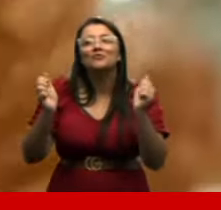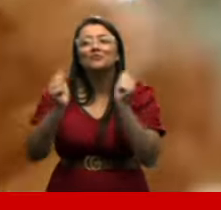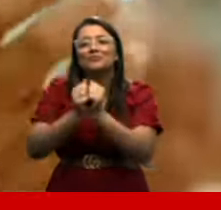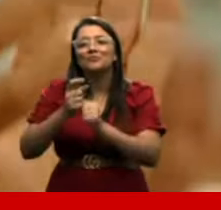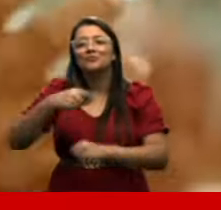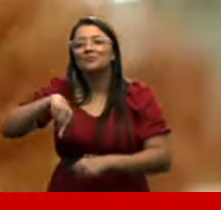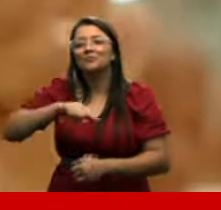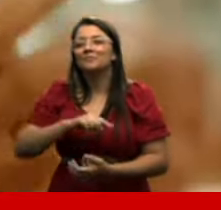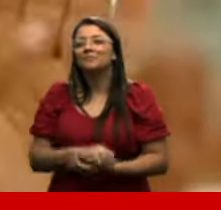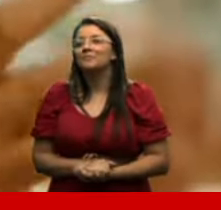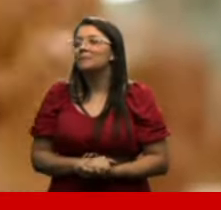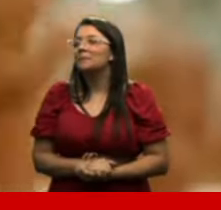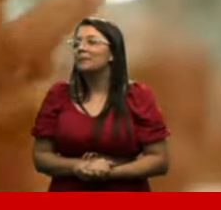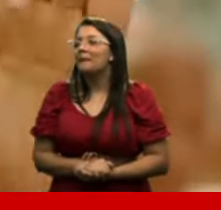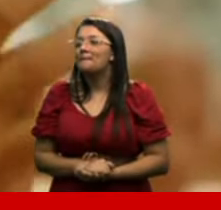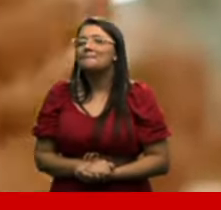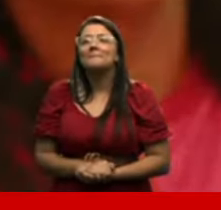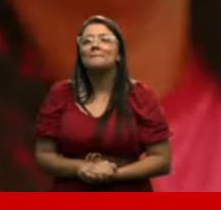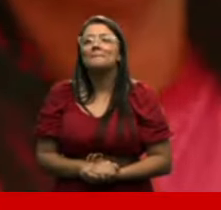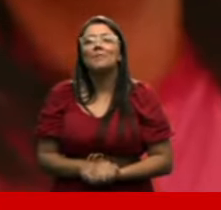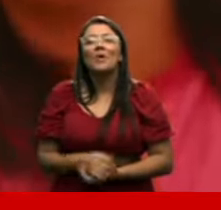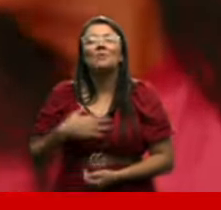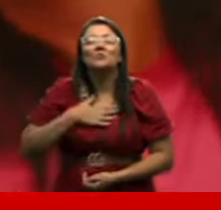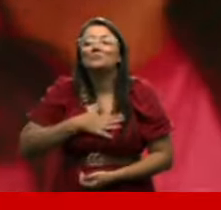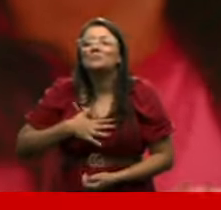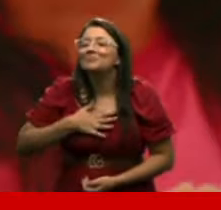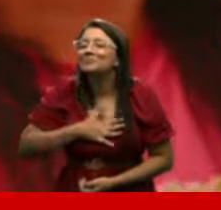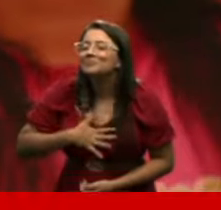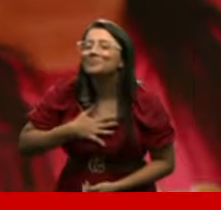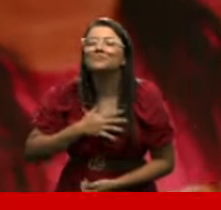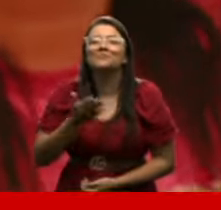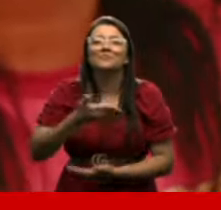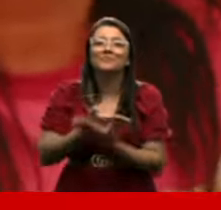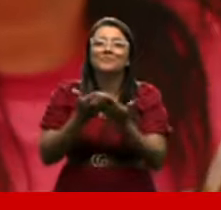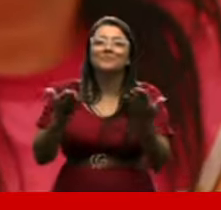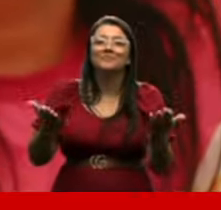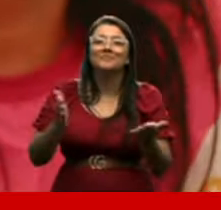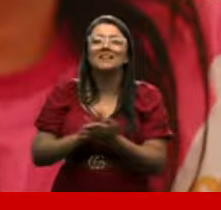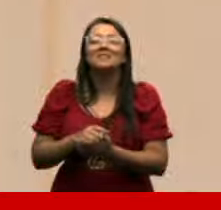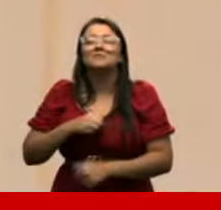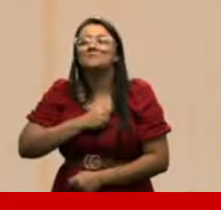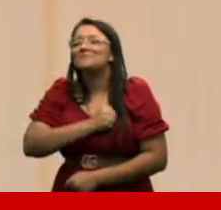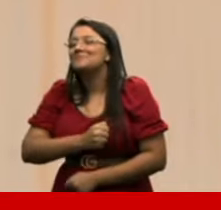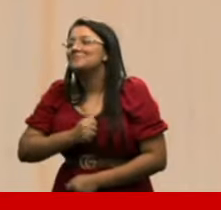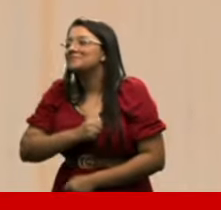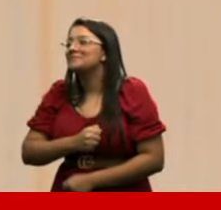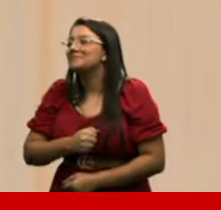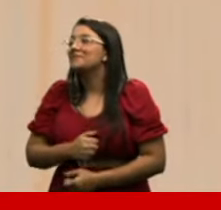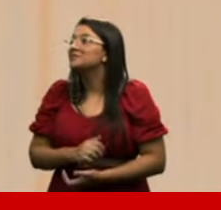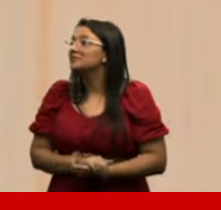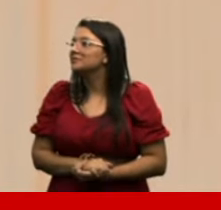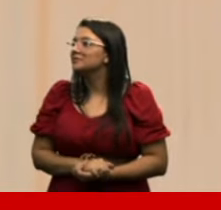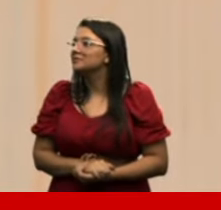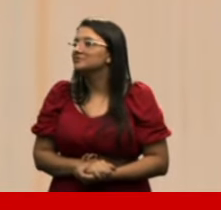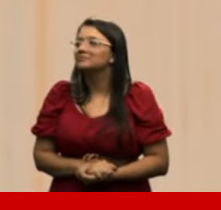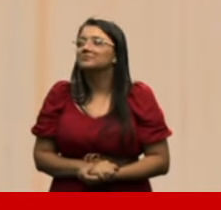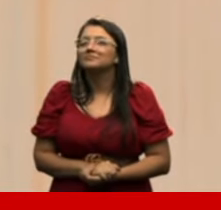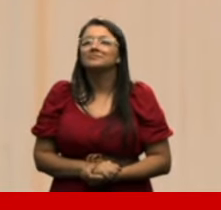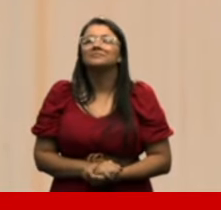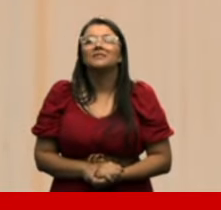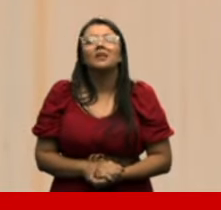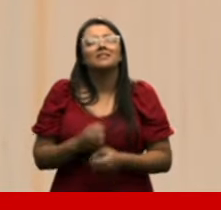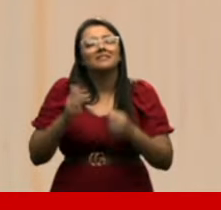conosco. Gostei muito de ver vocês. Matar a saudade de muita gente aqui.